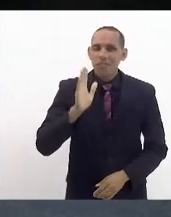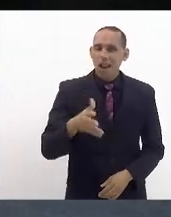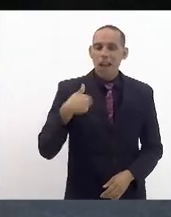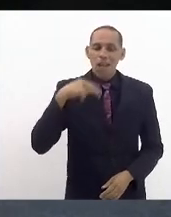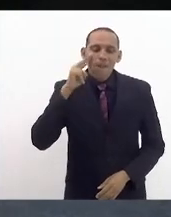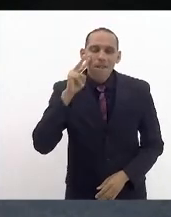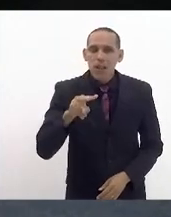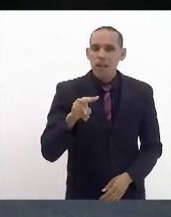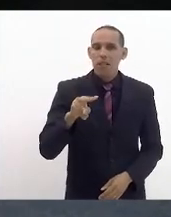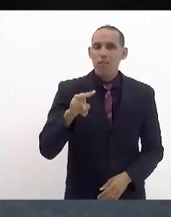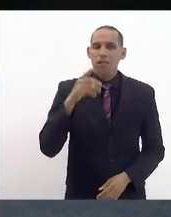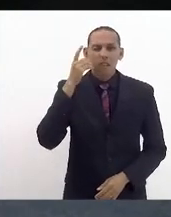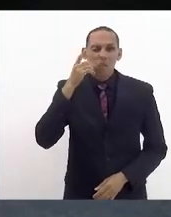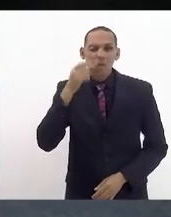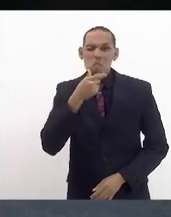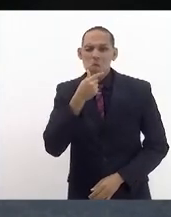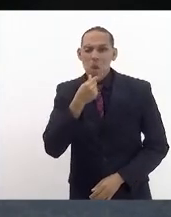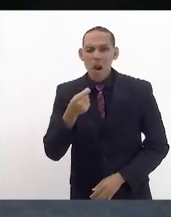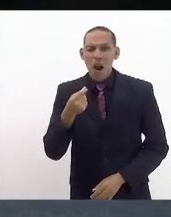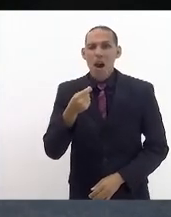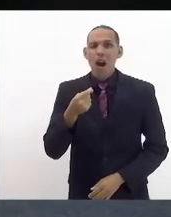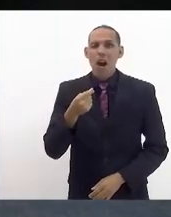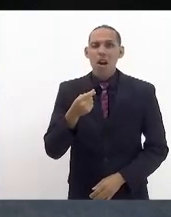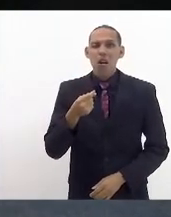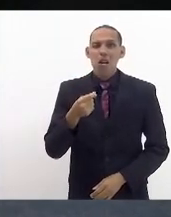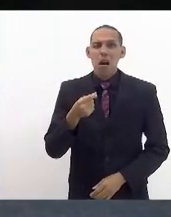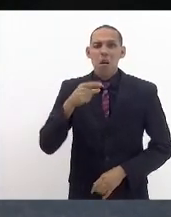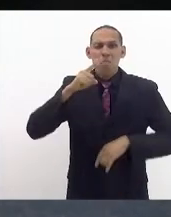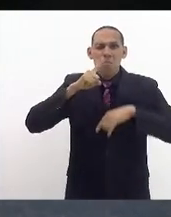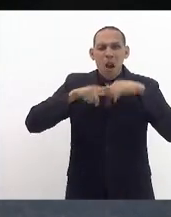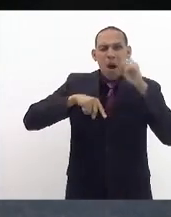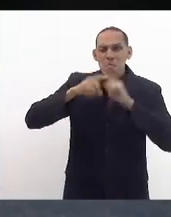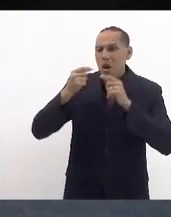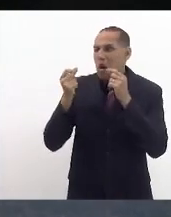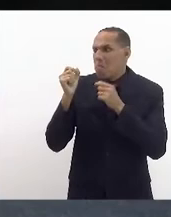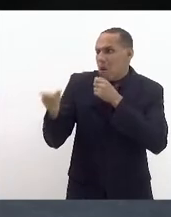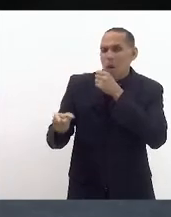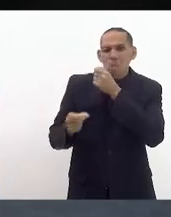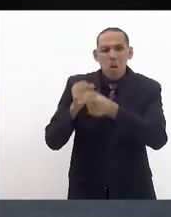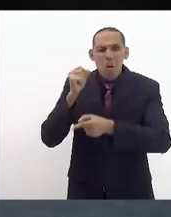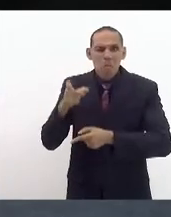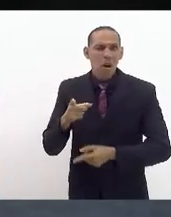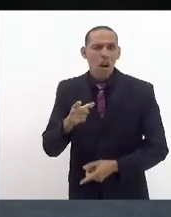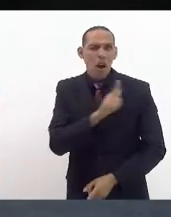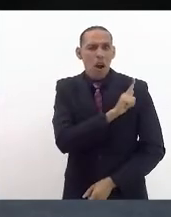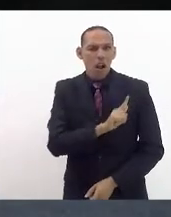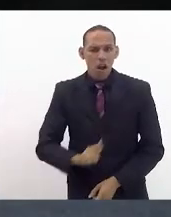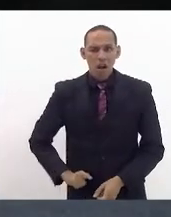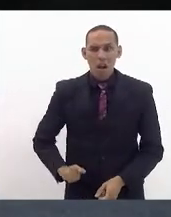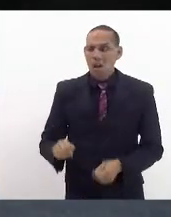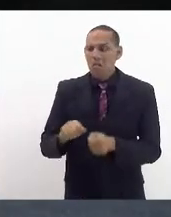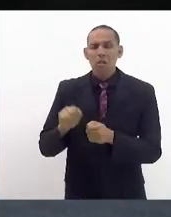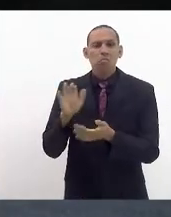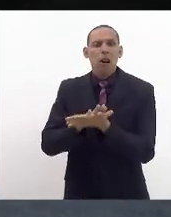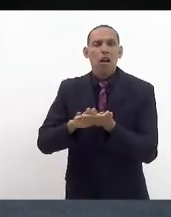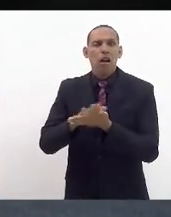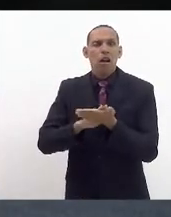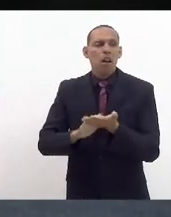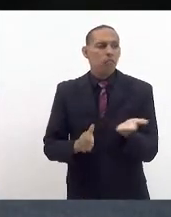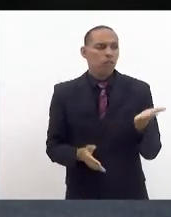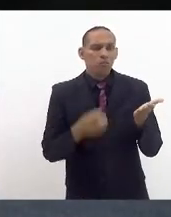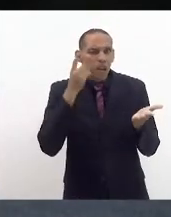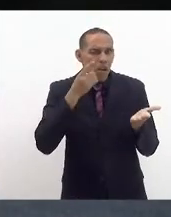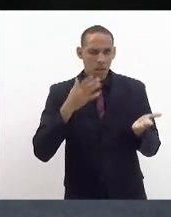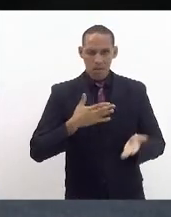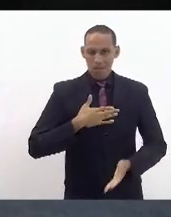Eu já vi deputado homem aqui xingando o governador e ele nada fez. Aí, quando a deputada Alana vai